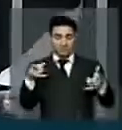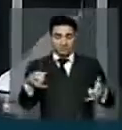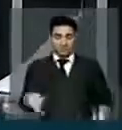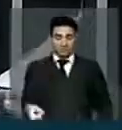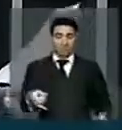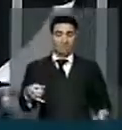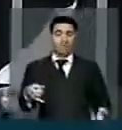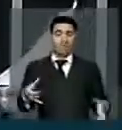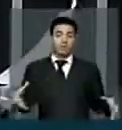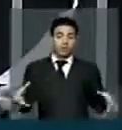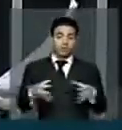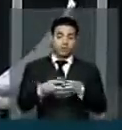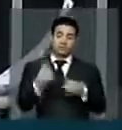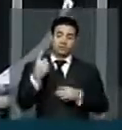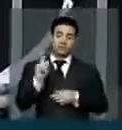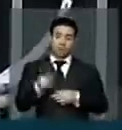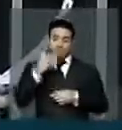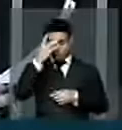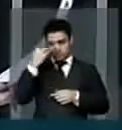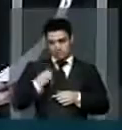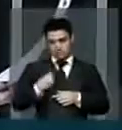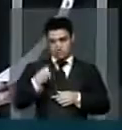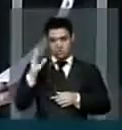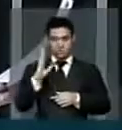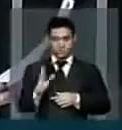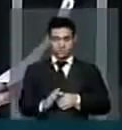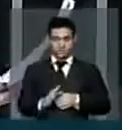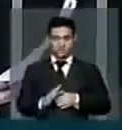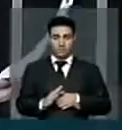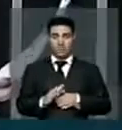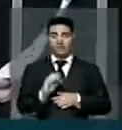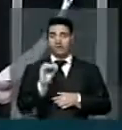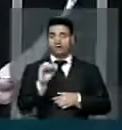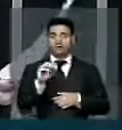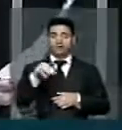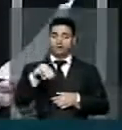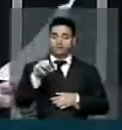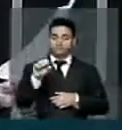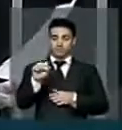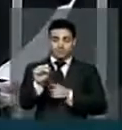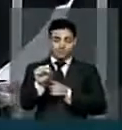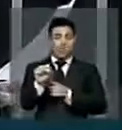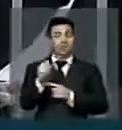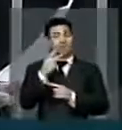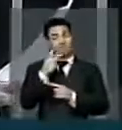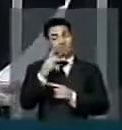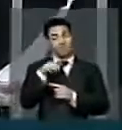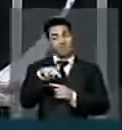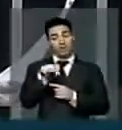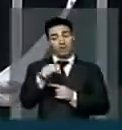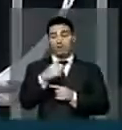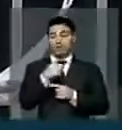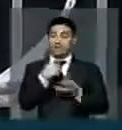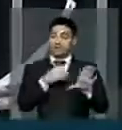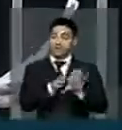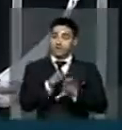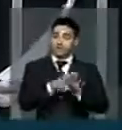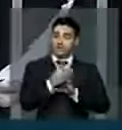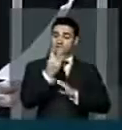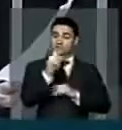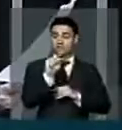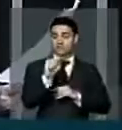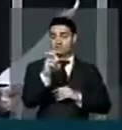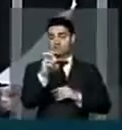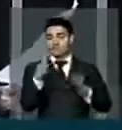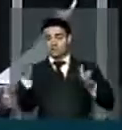para cada 1.000 brasileiros. A Organização Mundial da Saúde recomenda que esse número fique entre 3 e 5 leitos por 1.000